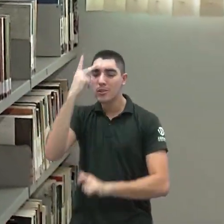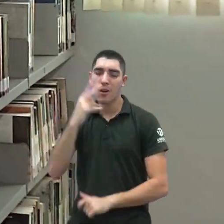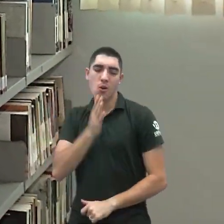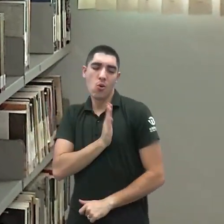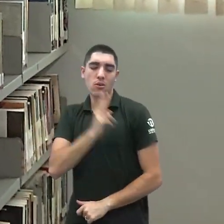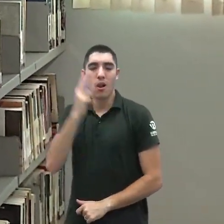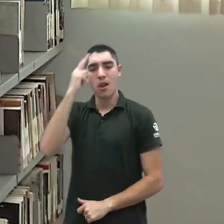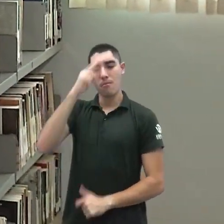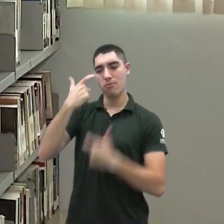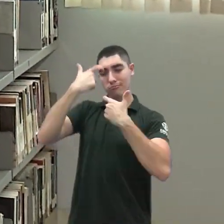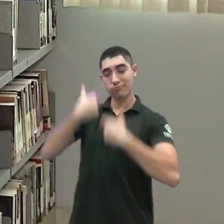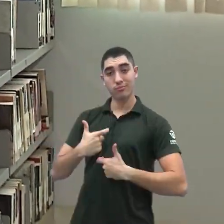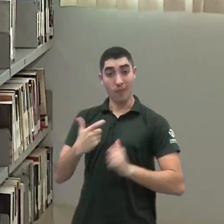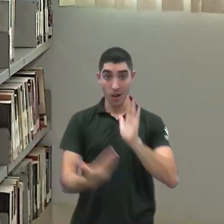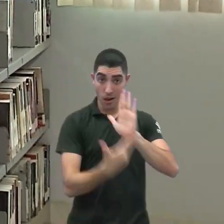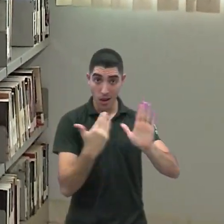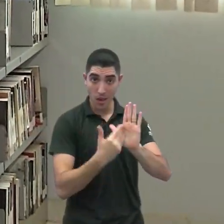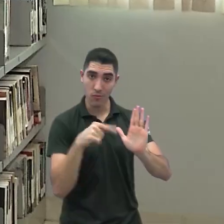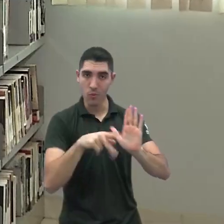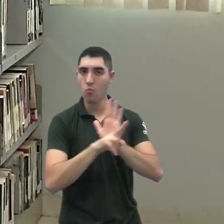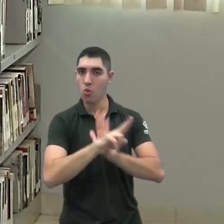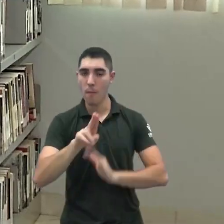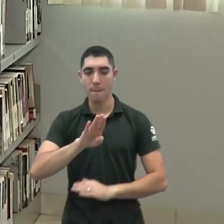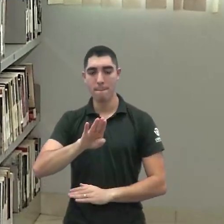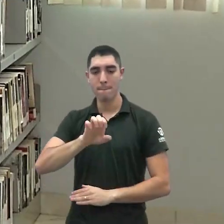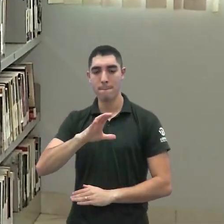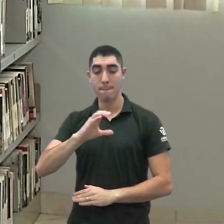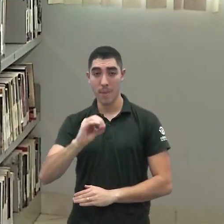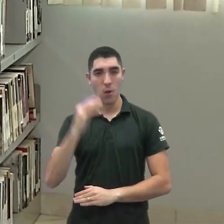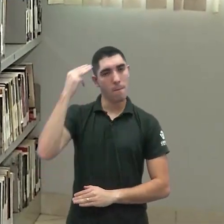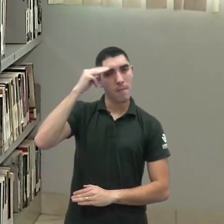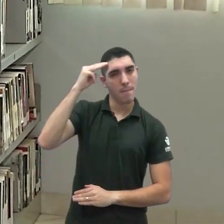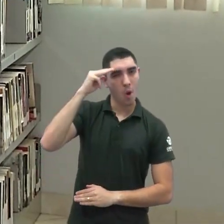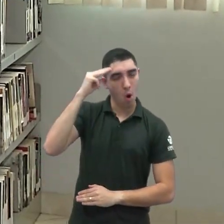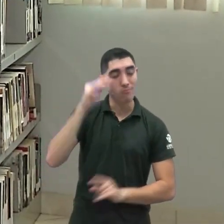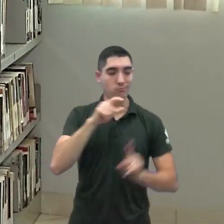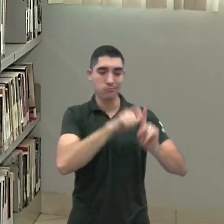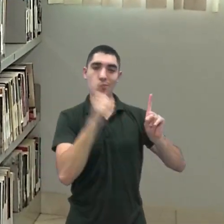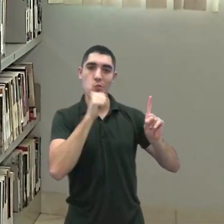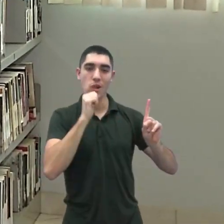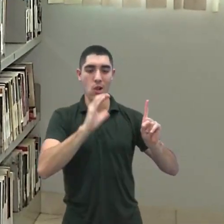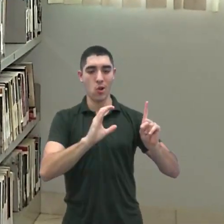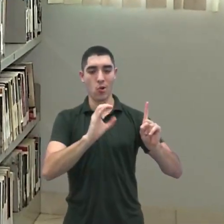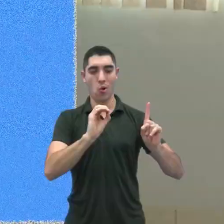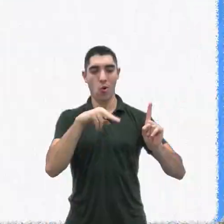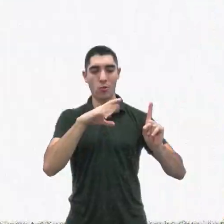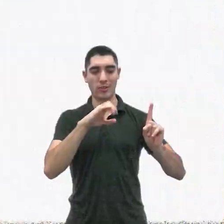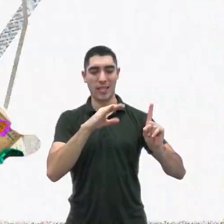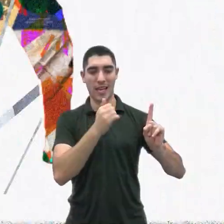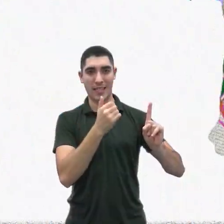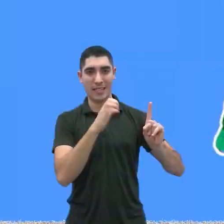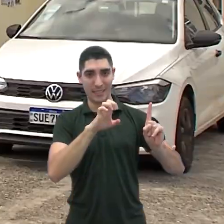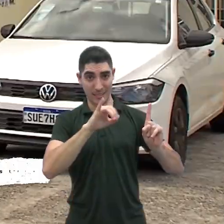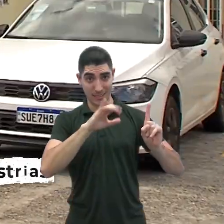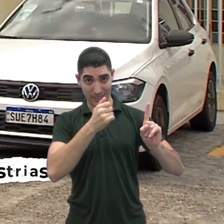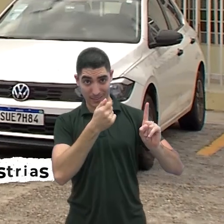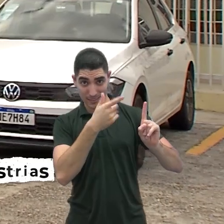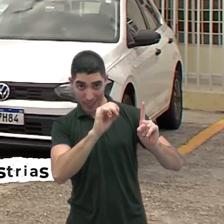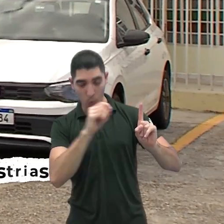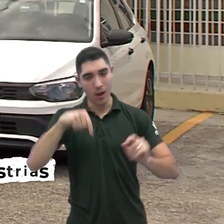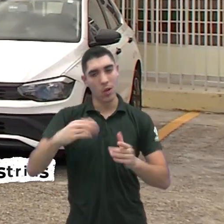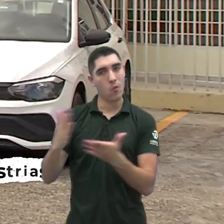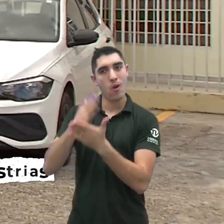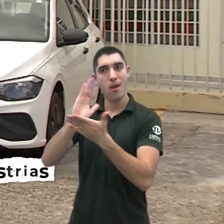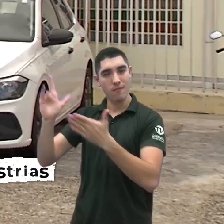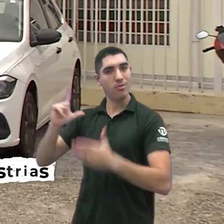Esse trecho é do livro Becos da Memória, de Conceição Evaristo, e esse livro tem na biblioteca. Estamos de volta à